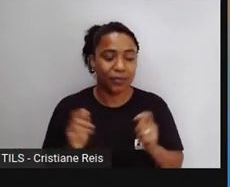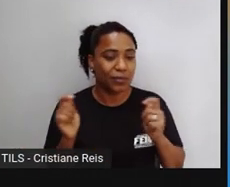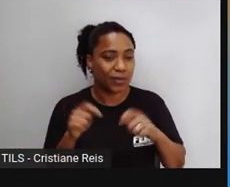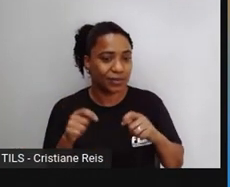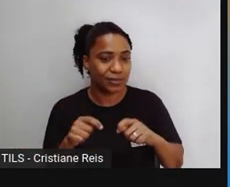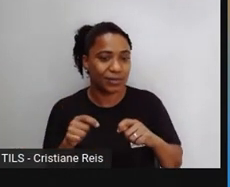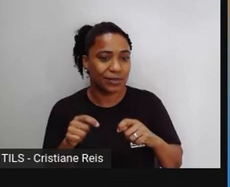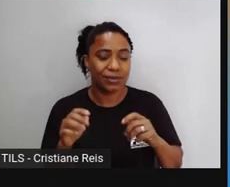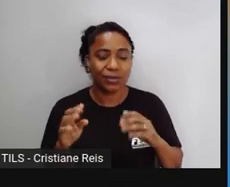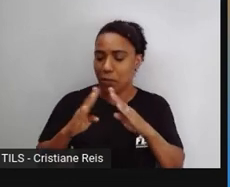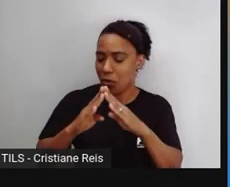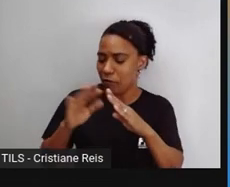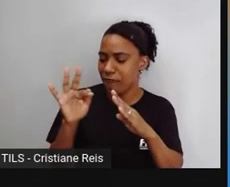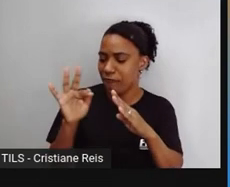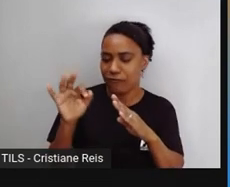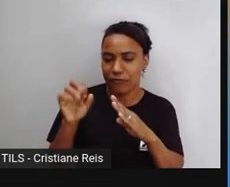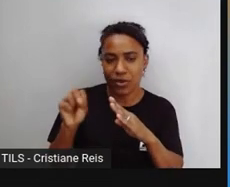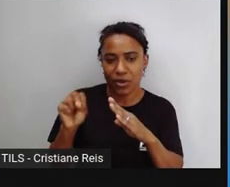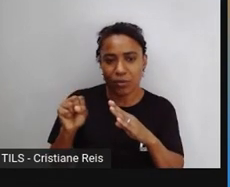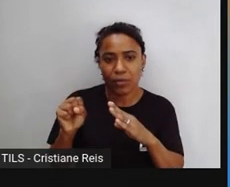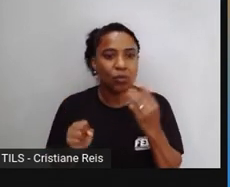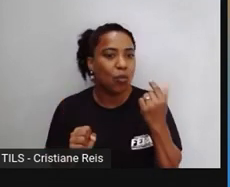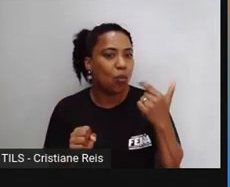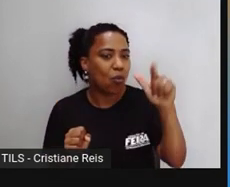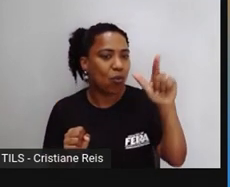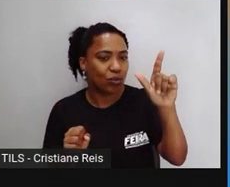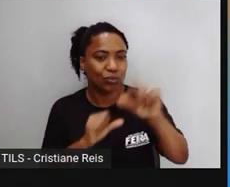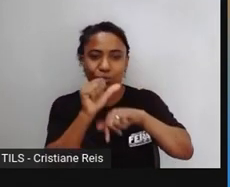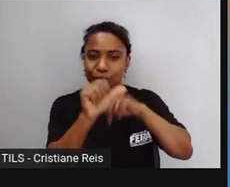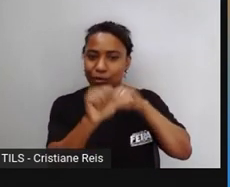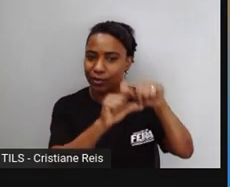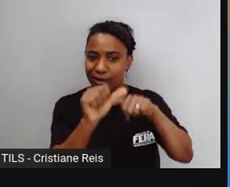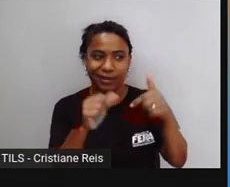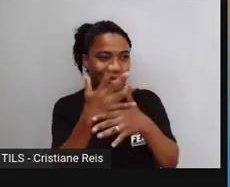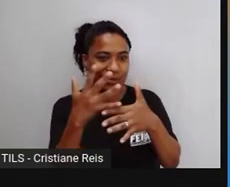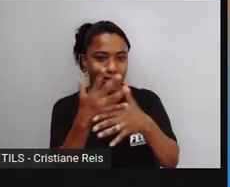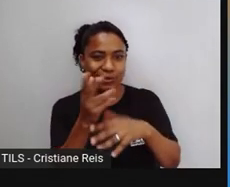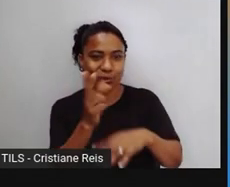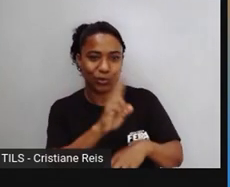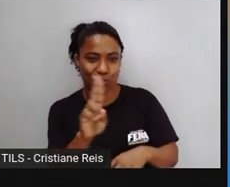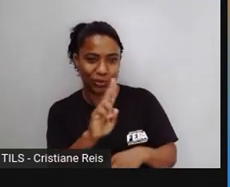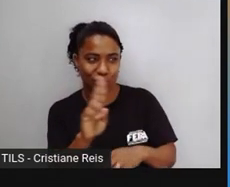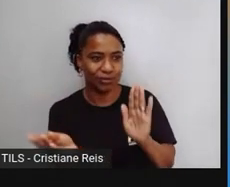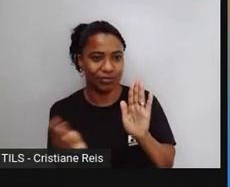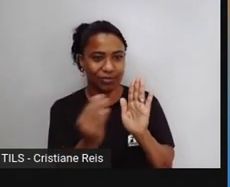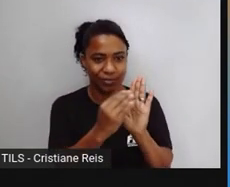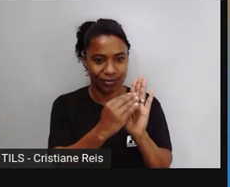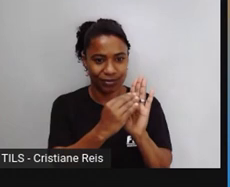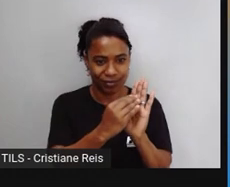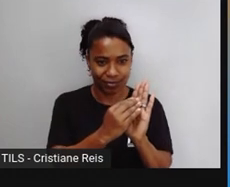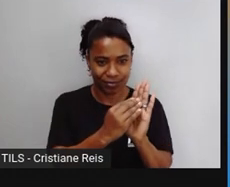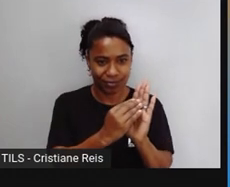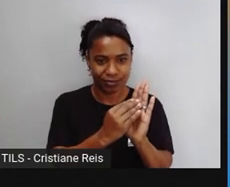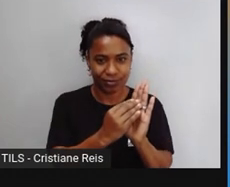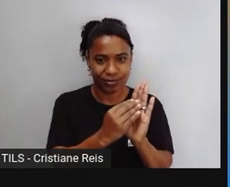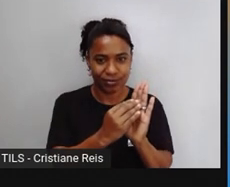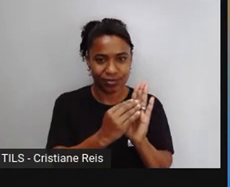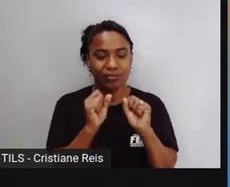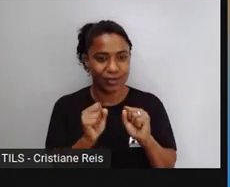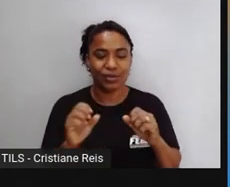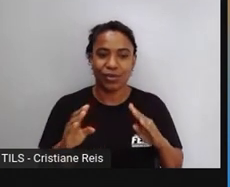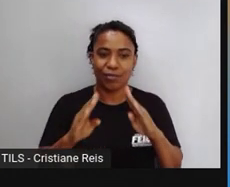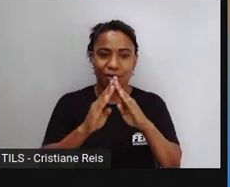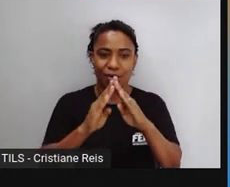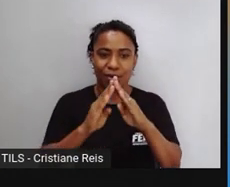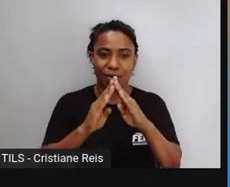não mora em Feira de Santana, você substitui o nome da cidade. Ok? Ou você pode dizer, I live in Brazil. Eu moro